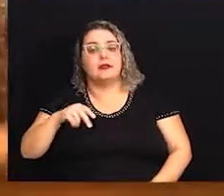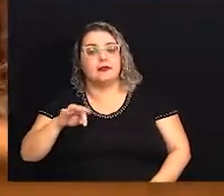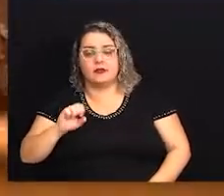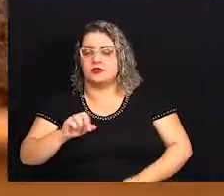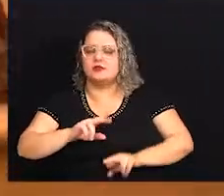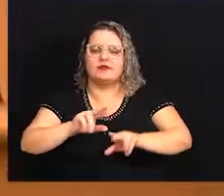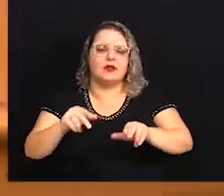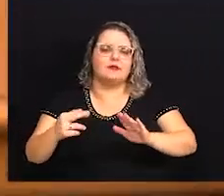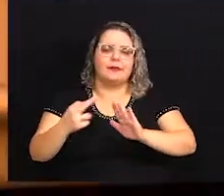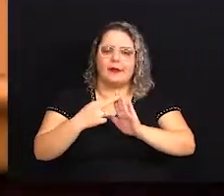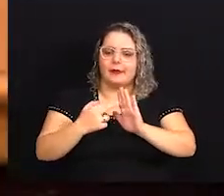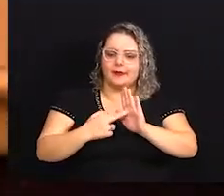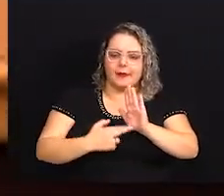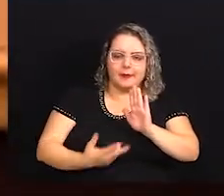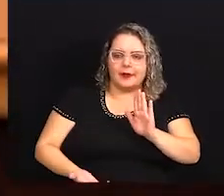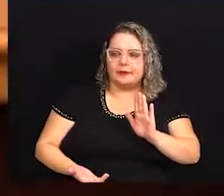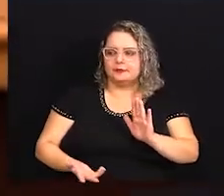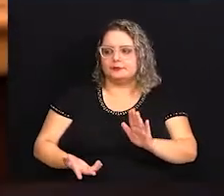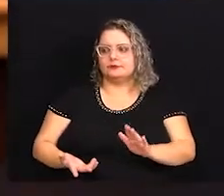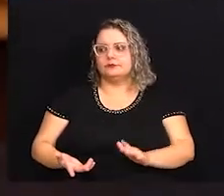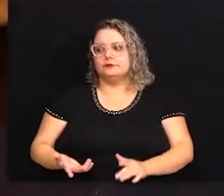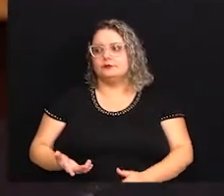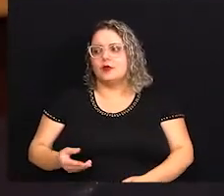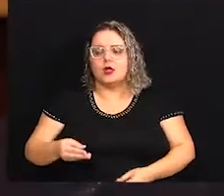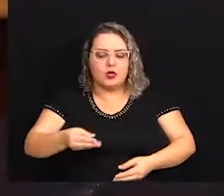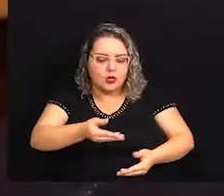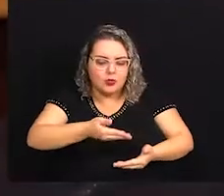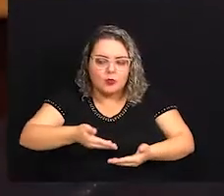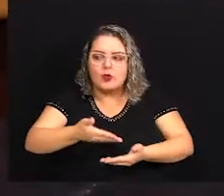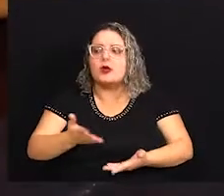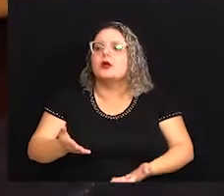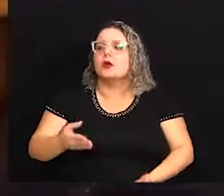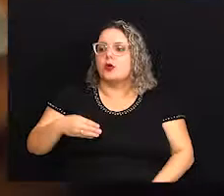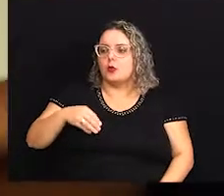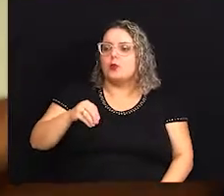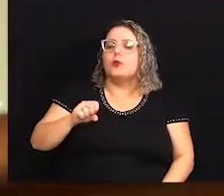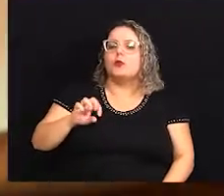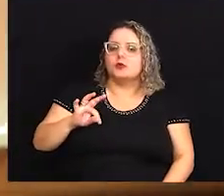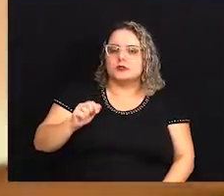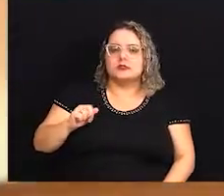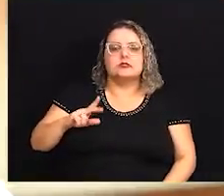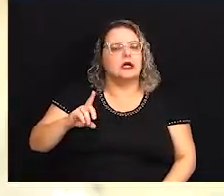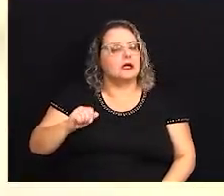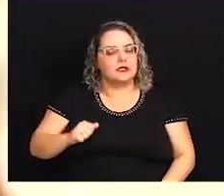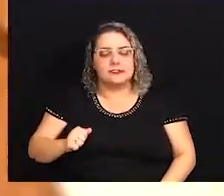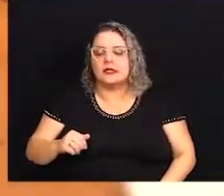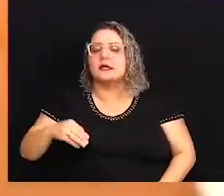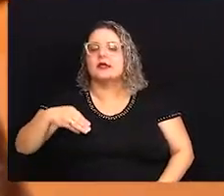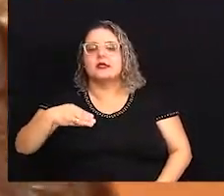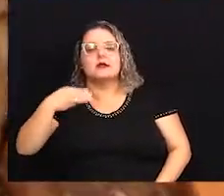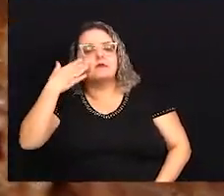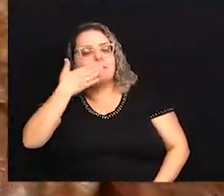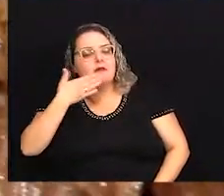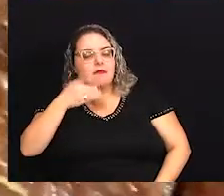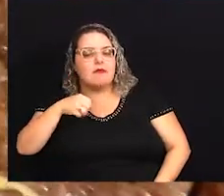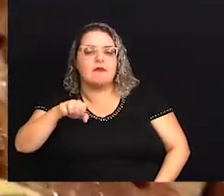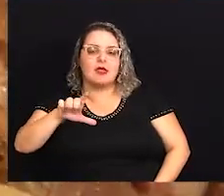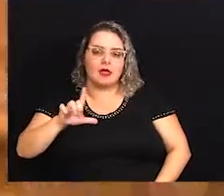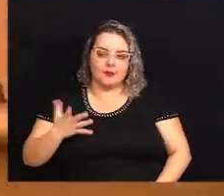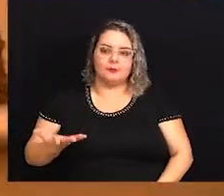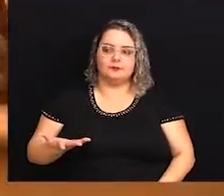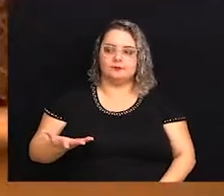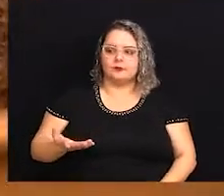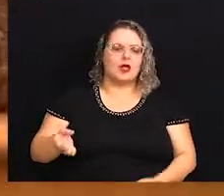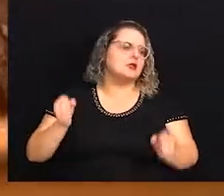rabanete, vários ingredientes. E aqui é uma mostarda, um molho de mostarda. É maravilhoso, é mostarda e mel. Adoro, adoro. Maravilhoso. E